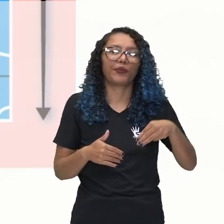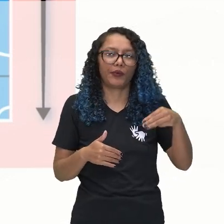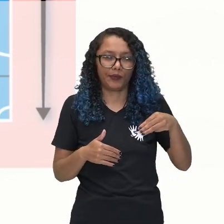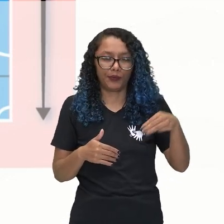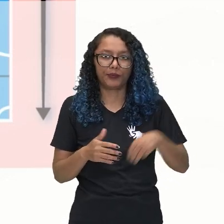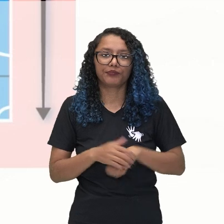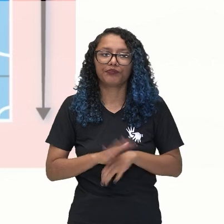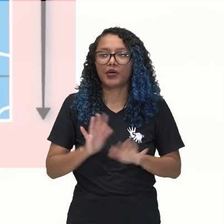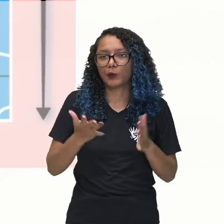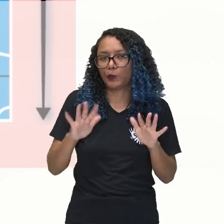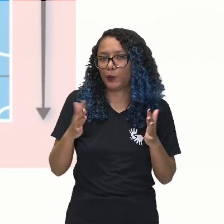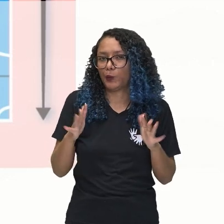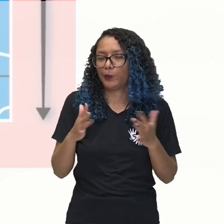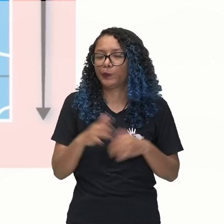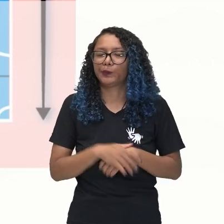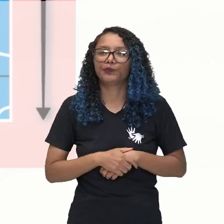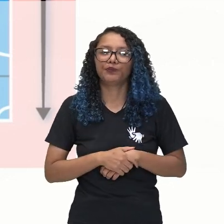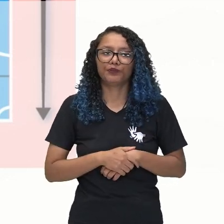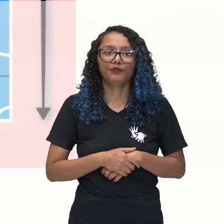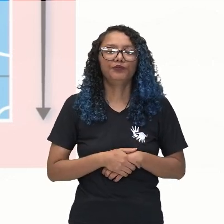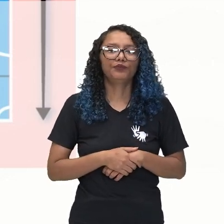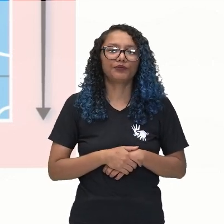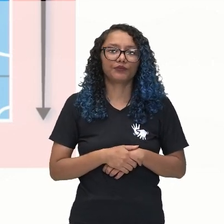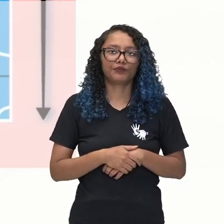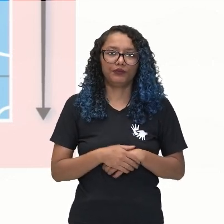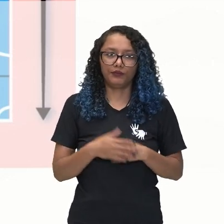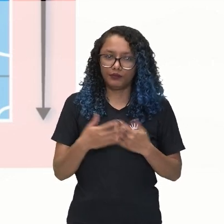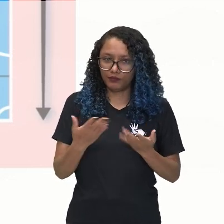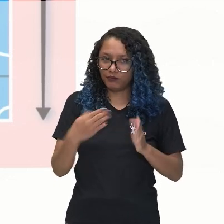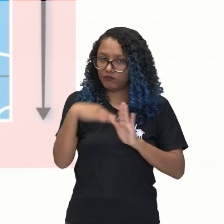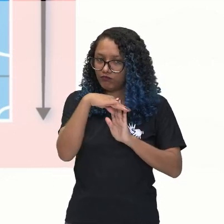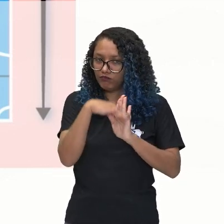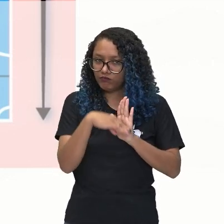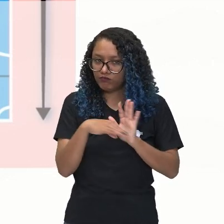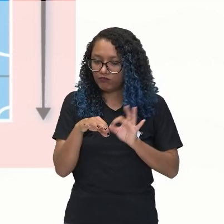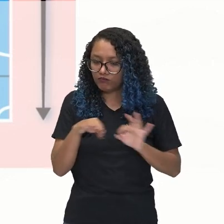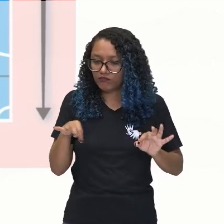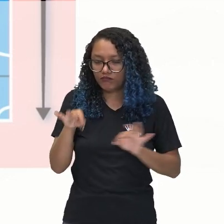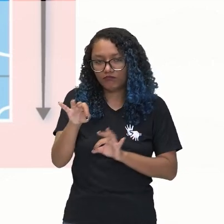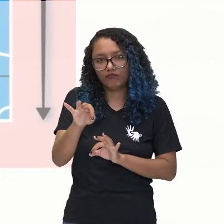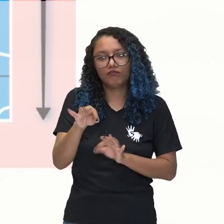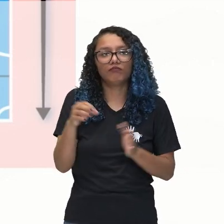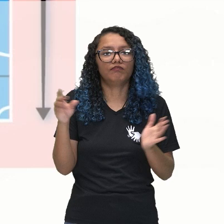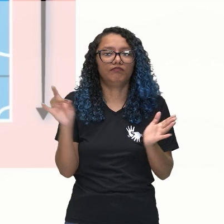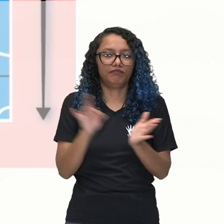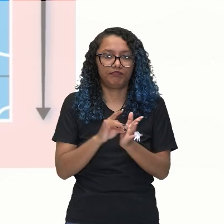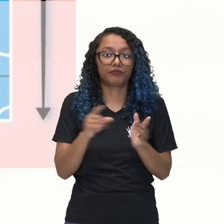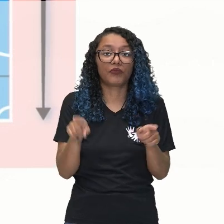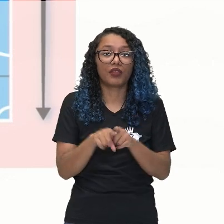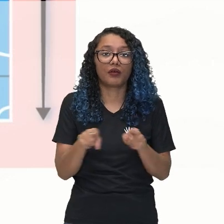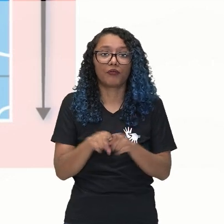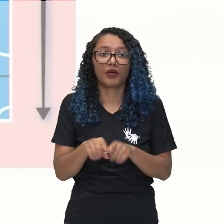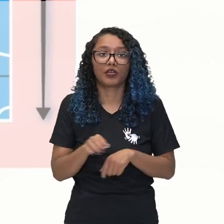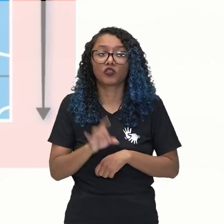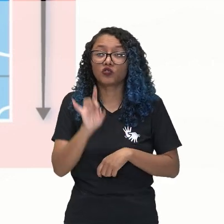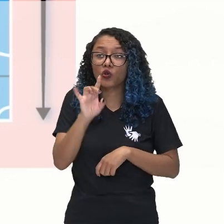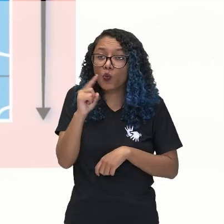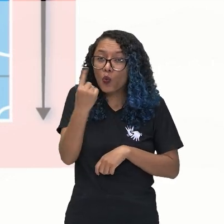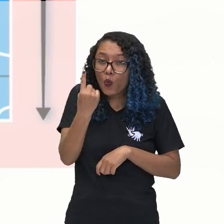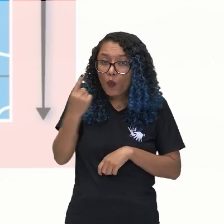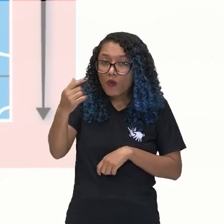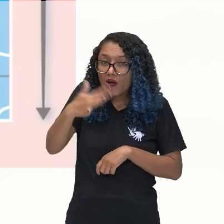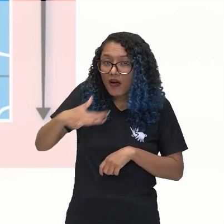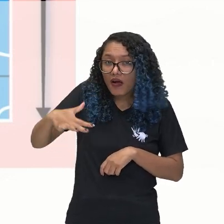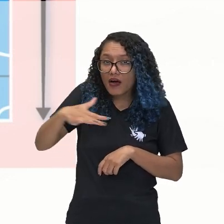em geral, tá bom? Essa é a dimensão oficial. Outra coisa que a gente observa é que existe somente uma área